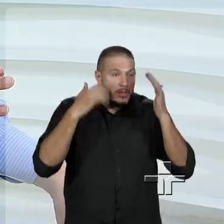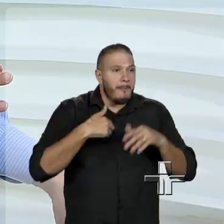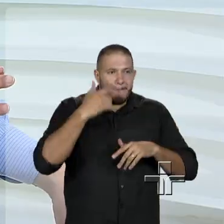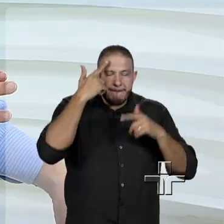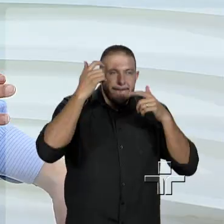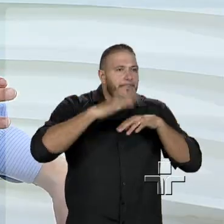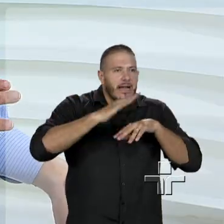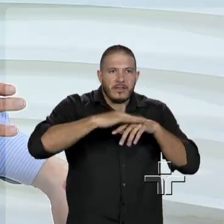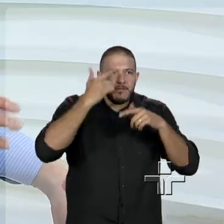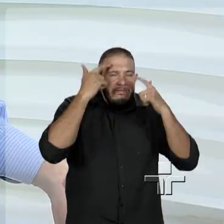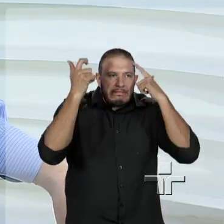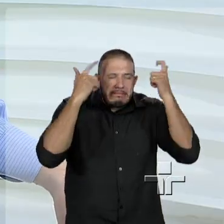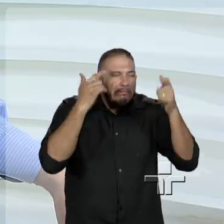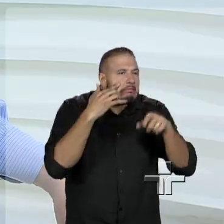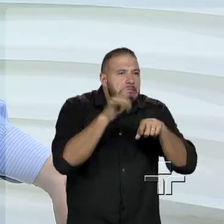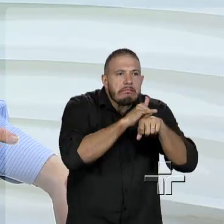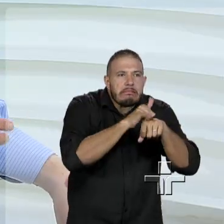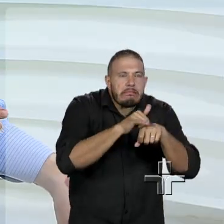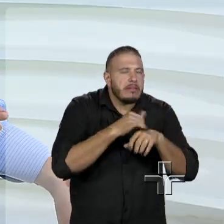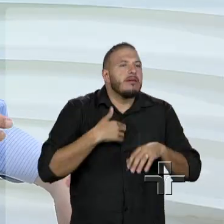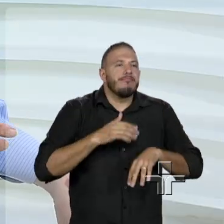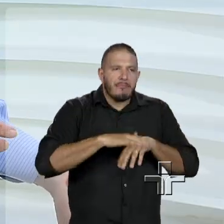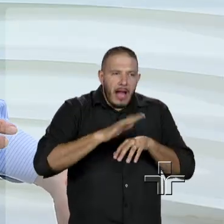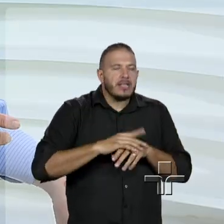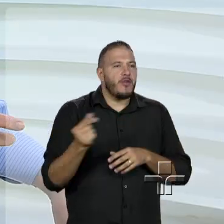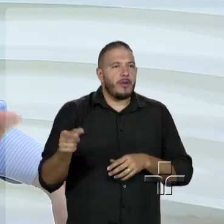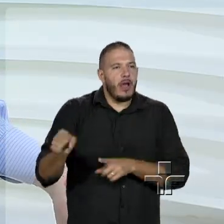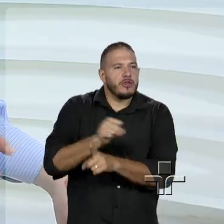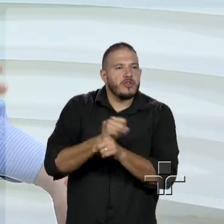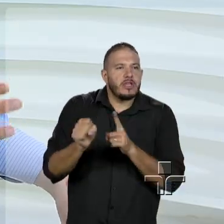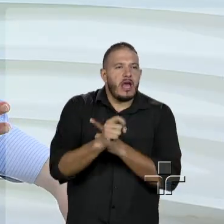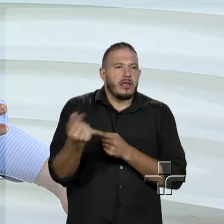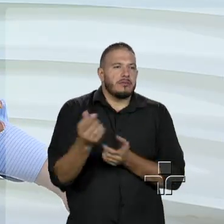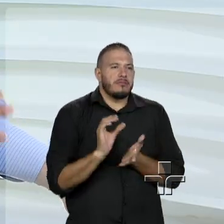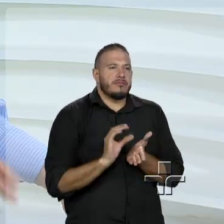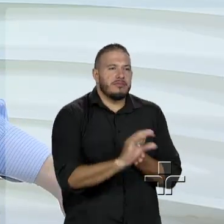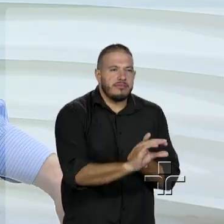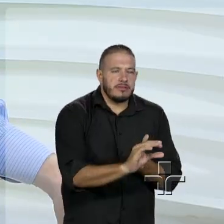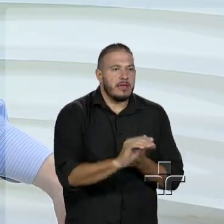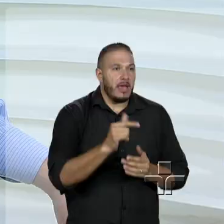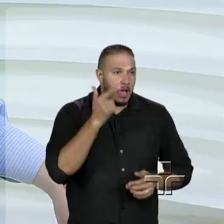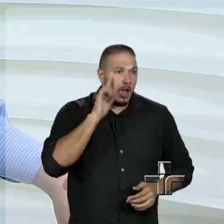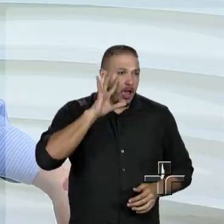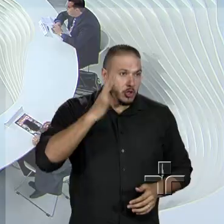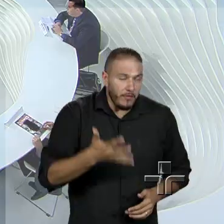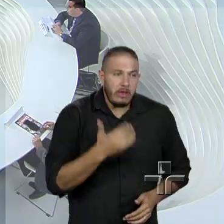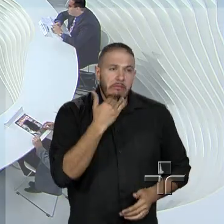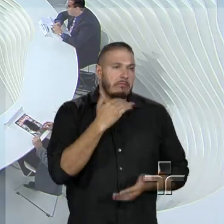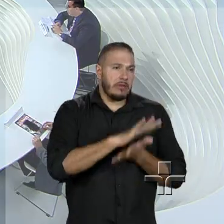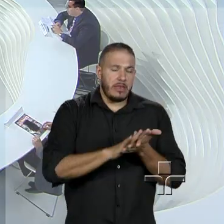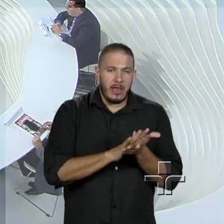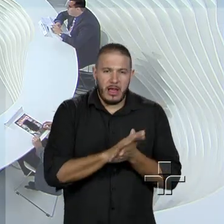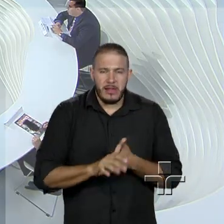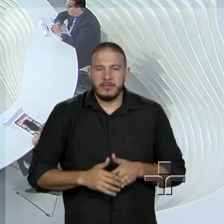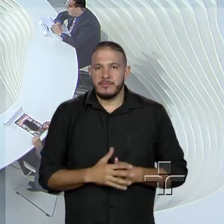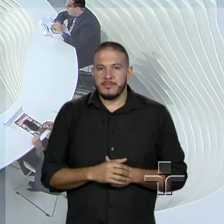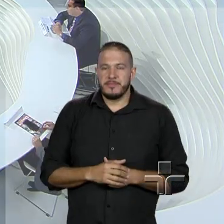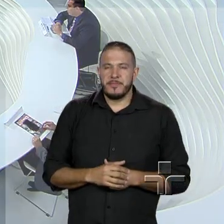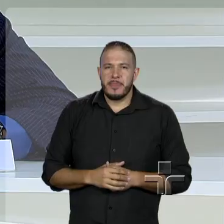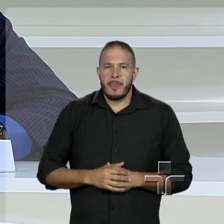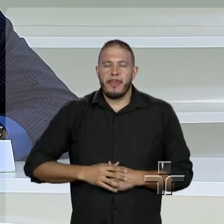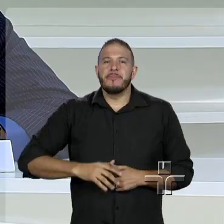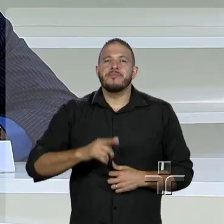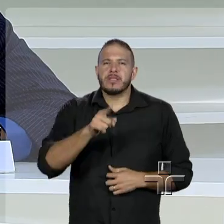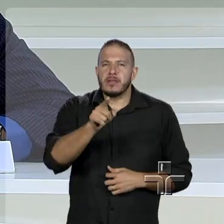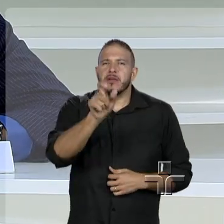truques, tá certo? Mais eu vou pôr recurso da sociedade e menos eu vou resolver. O senhor é conhecido como um grande leitor. Que